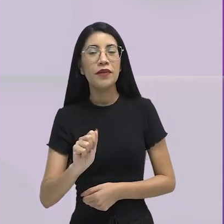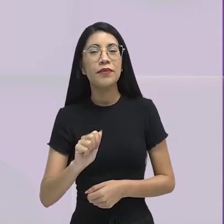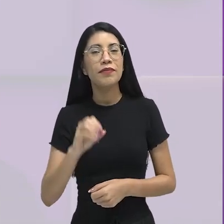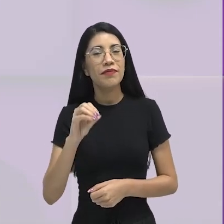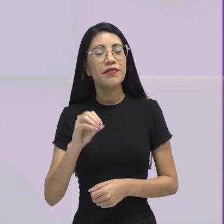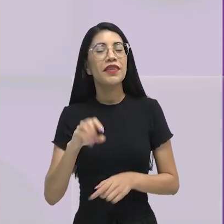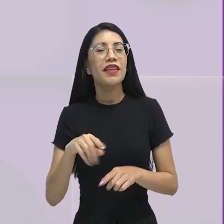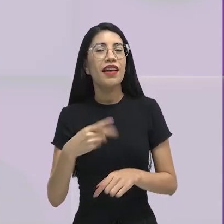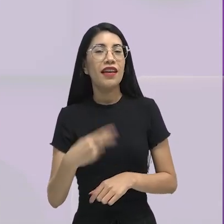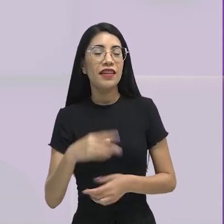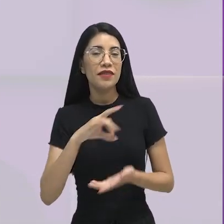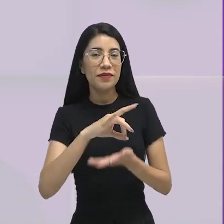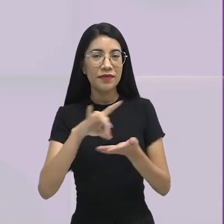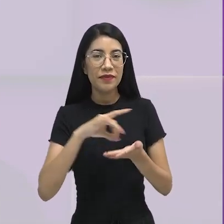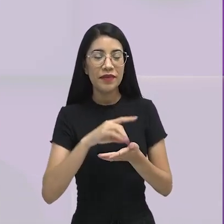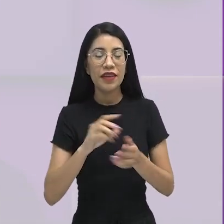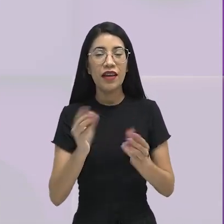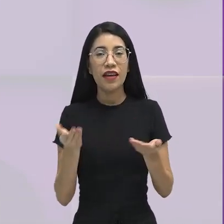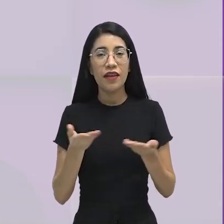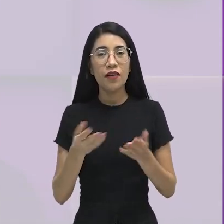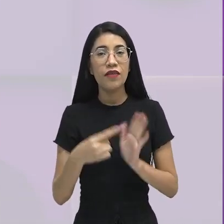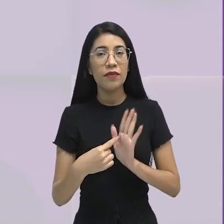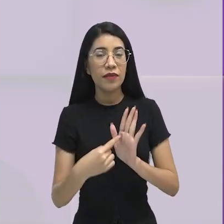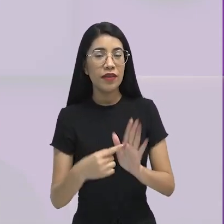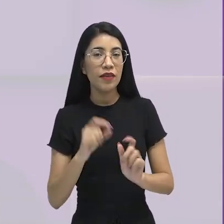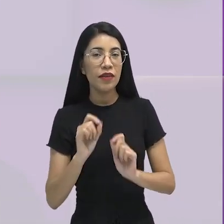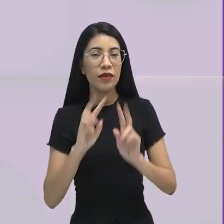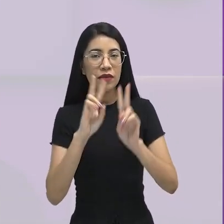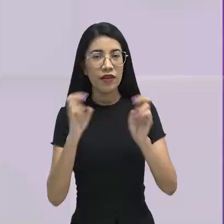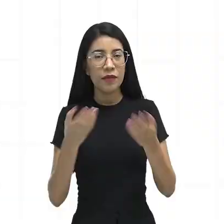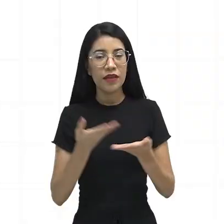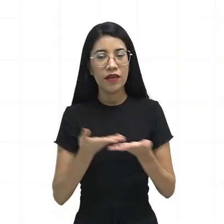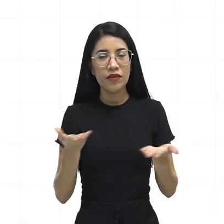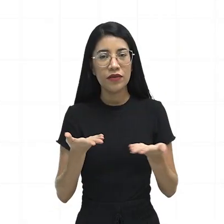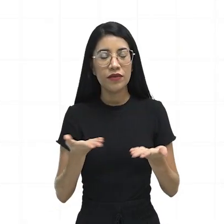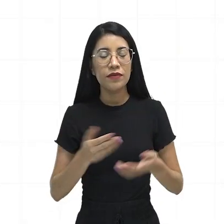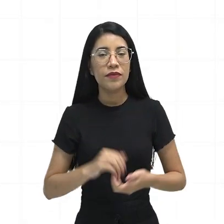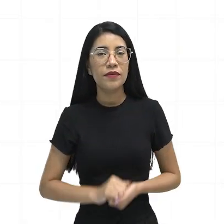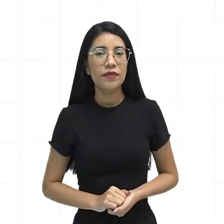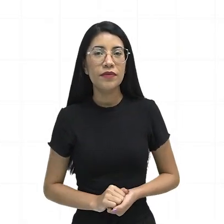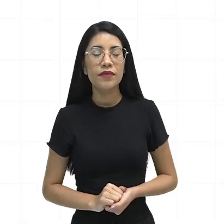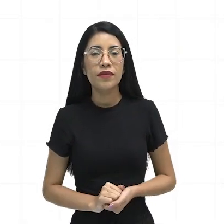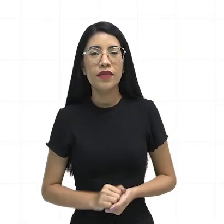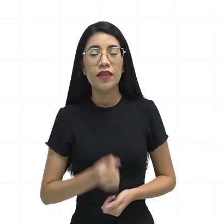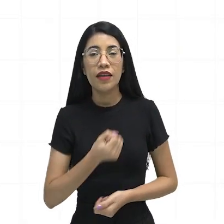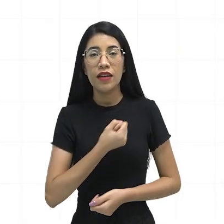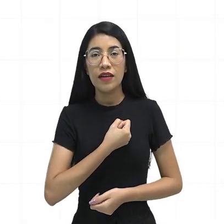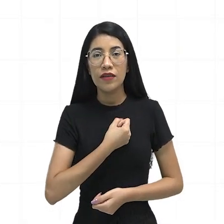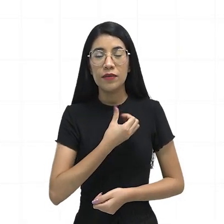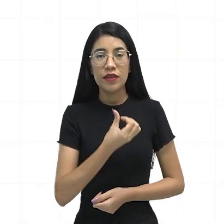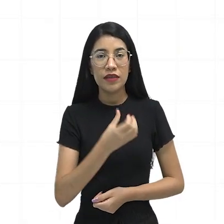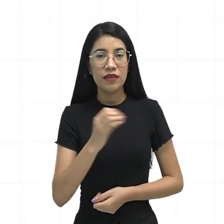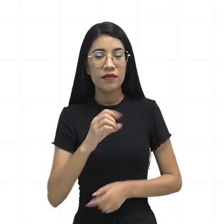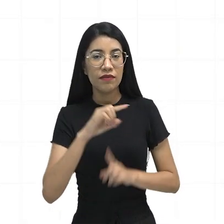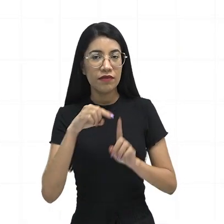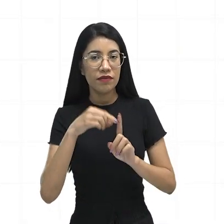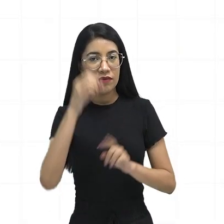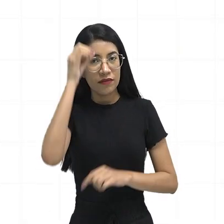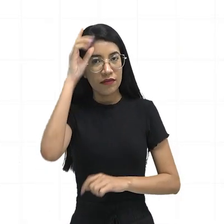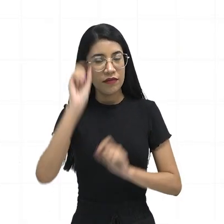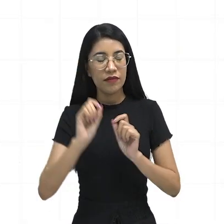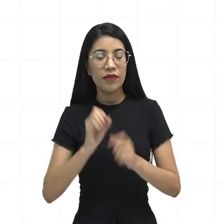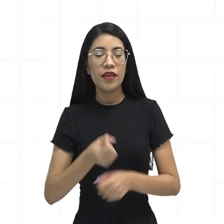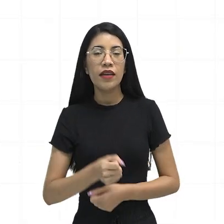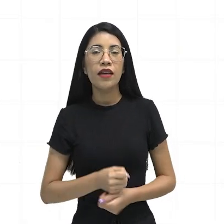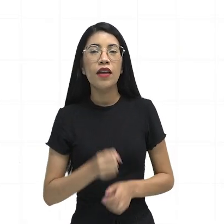Centro de Mídias, e vamos verificar agora de que se tratará a nossa aula. Aula número 60, objeto de